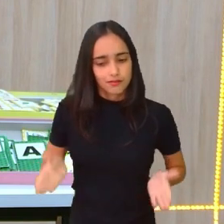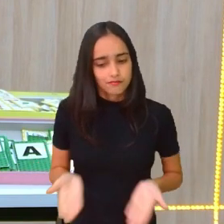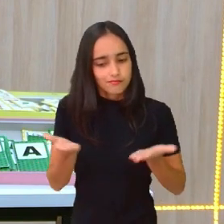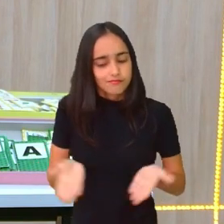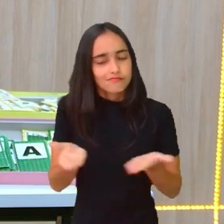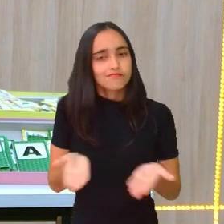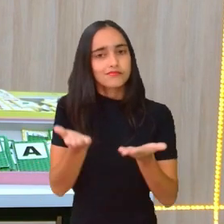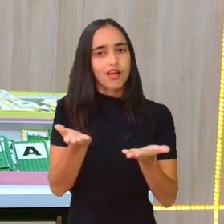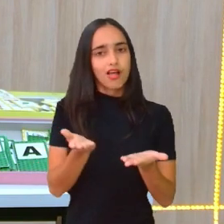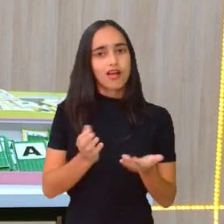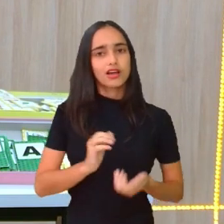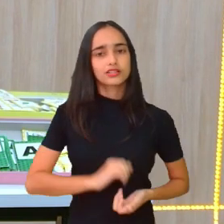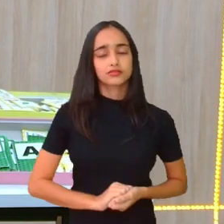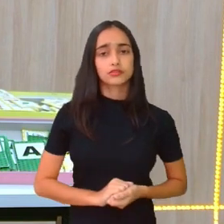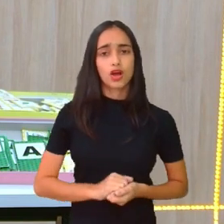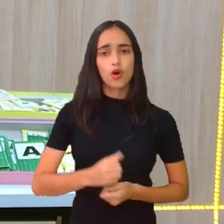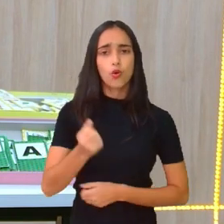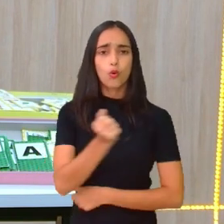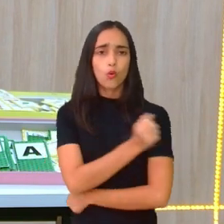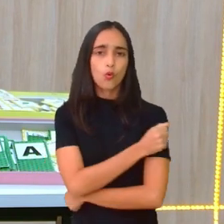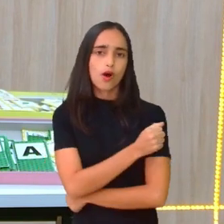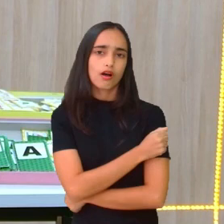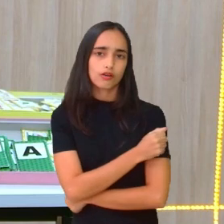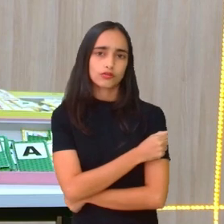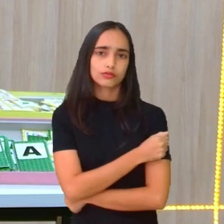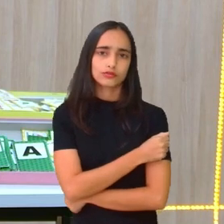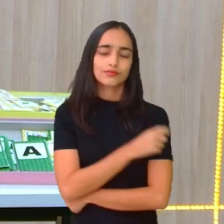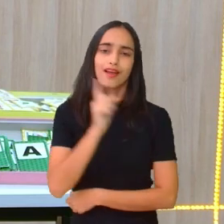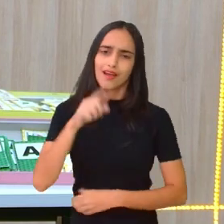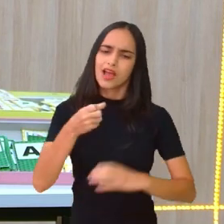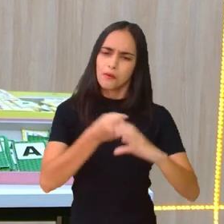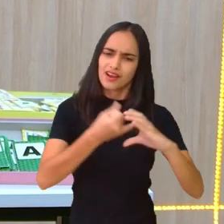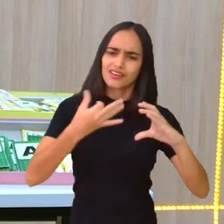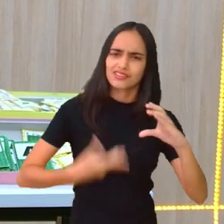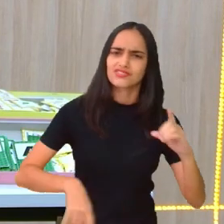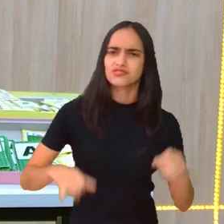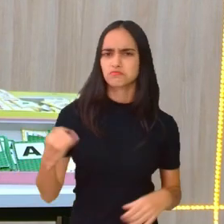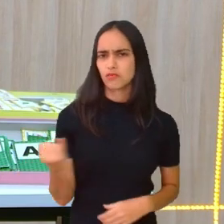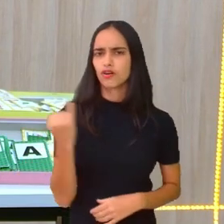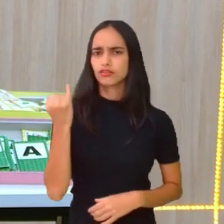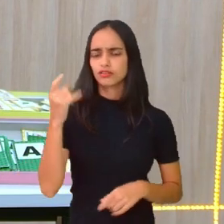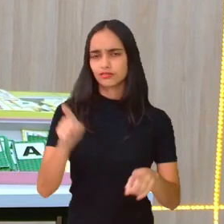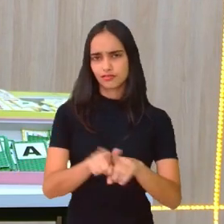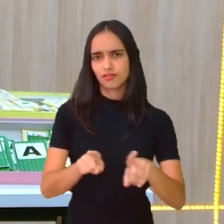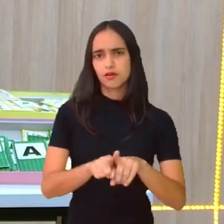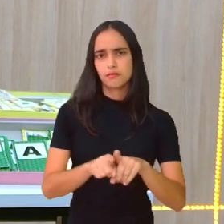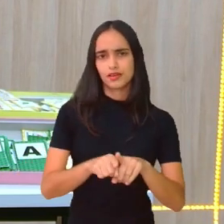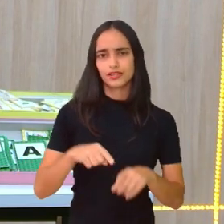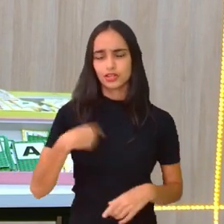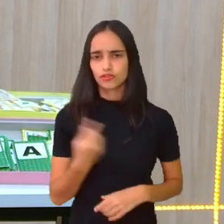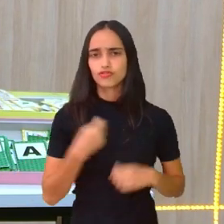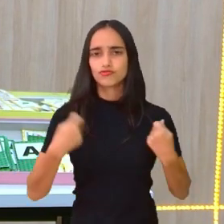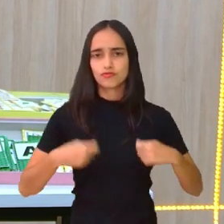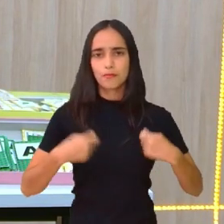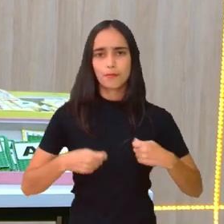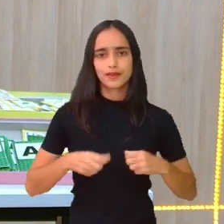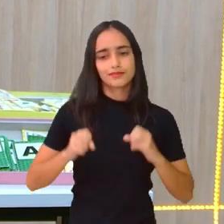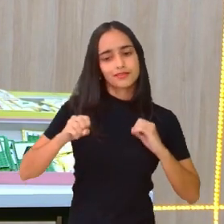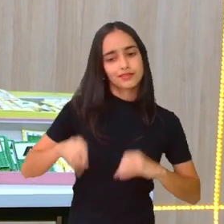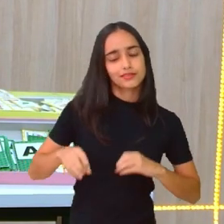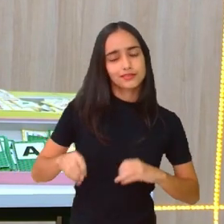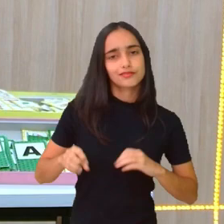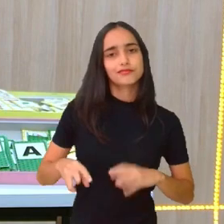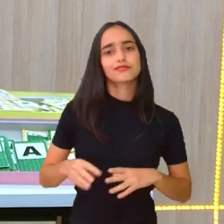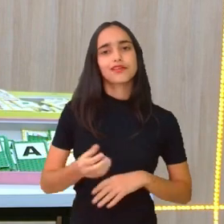realismo nominal, né? É uma outra característica importante, é um outro aspecto importante que a gente precisa trabalhar com o estudante